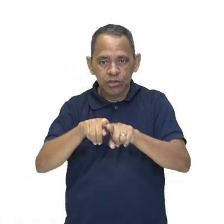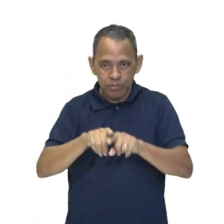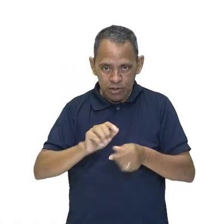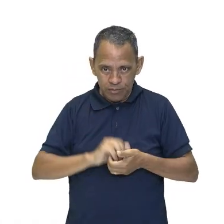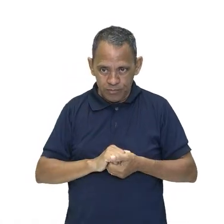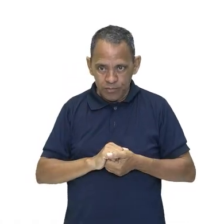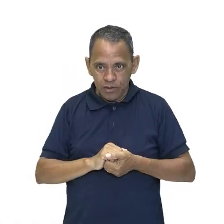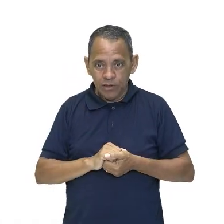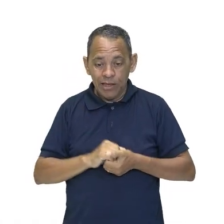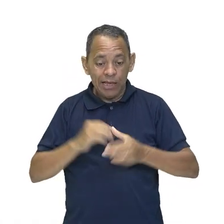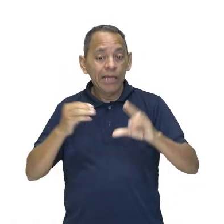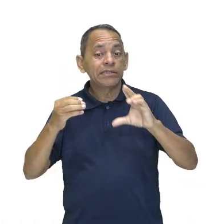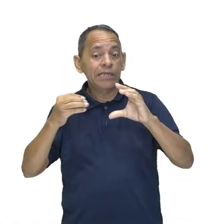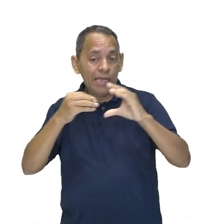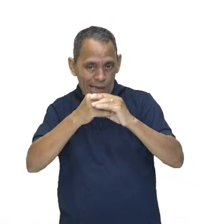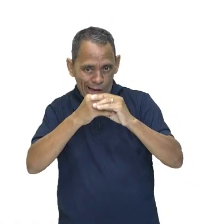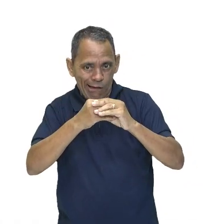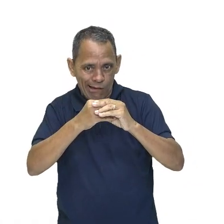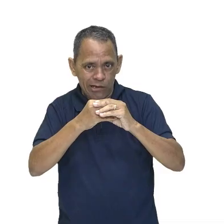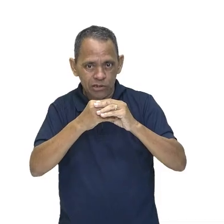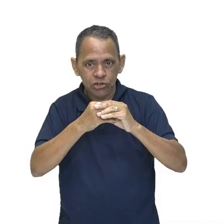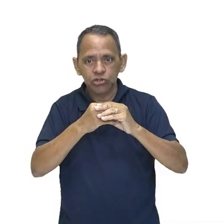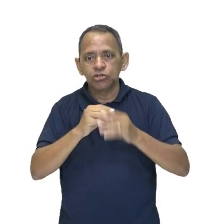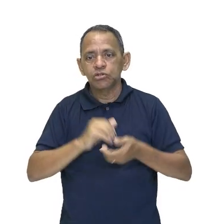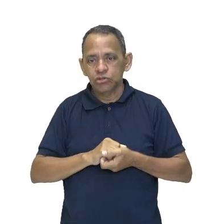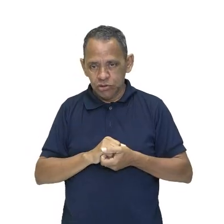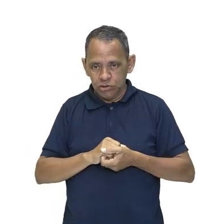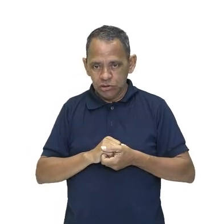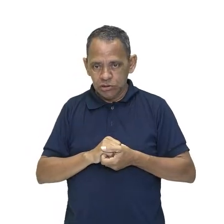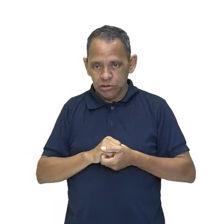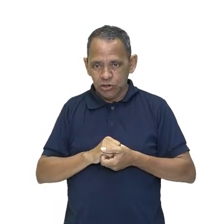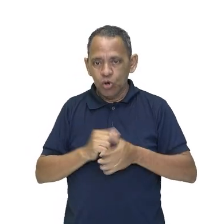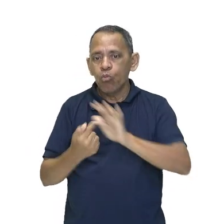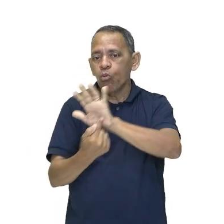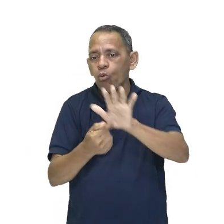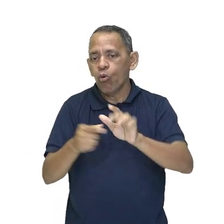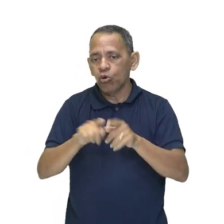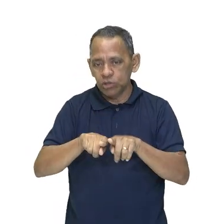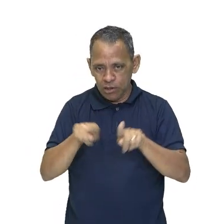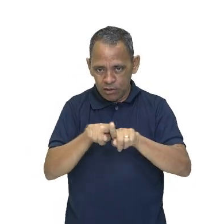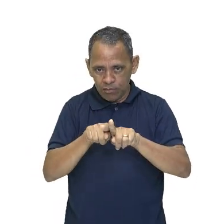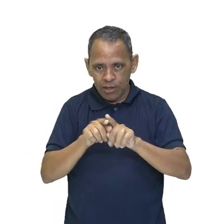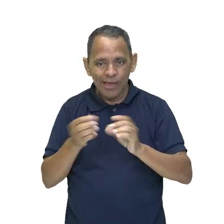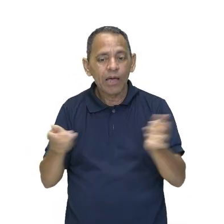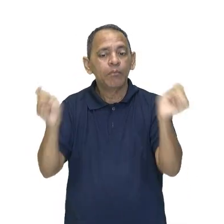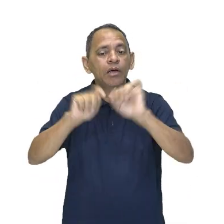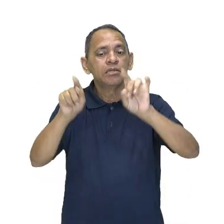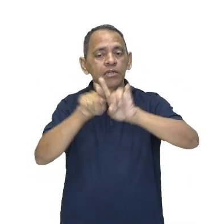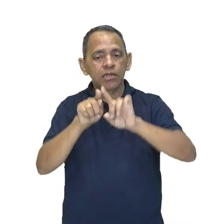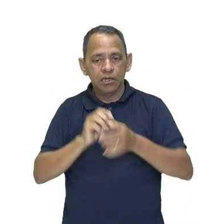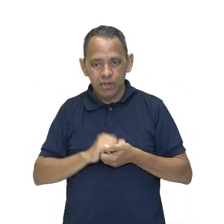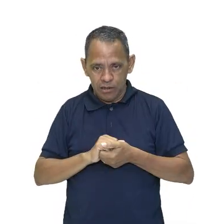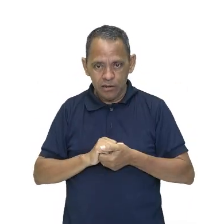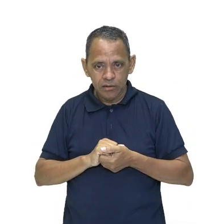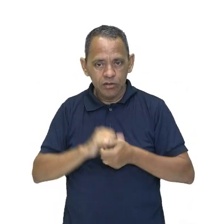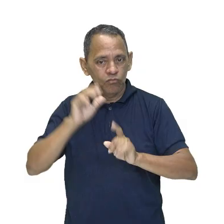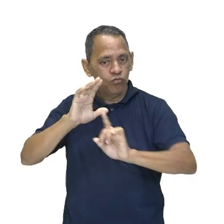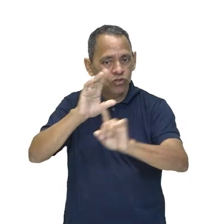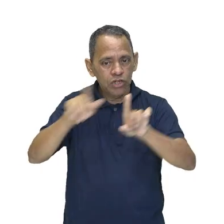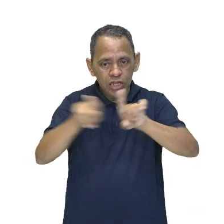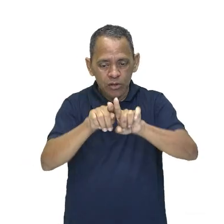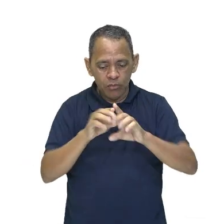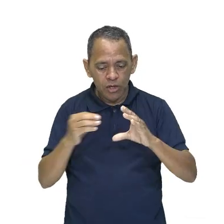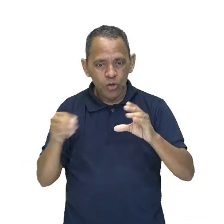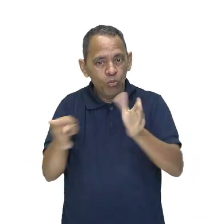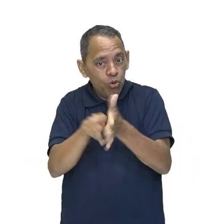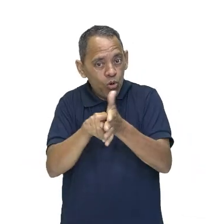O encaixe induzido mostra que substrato é capaz de induzir uma mudança da própria enzima para o encaixe. Nesse